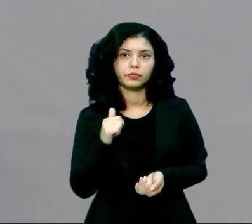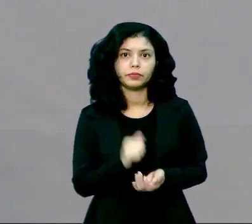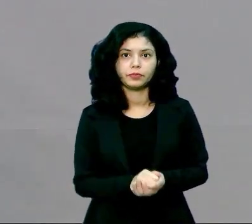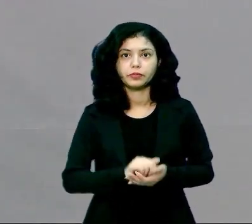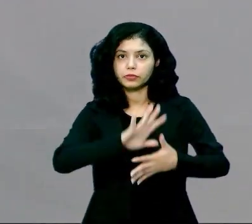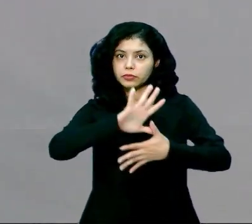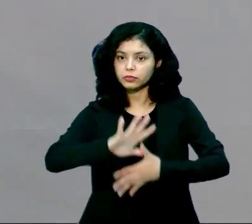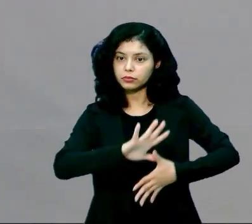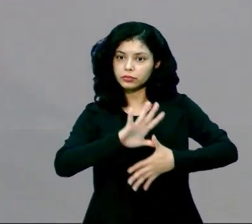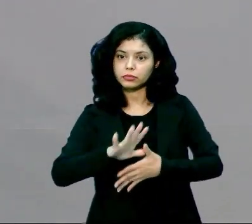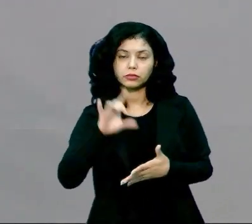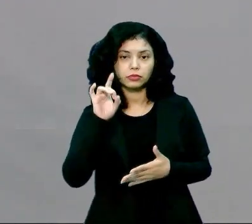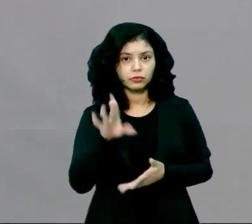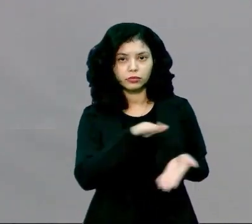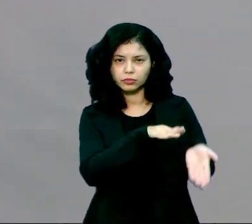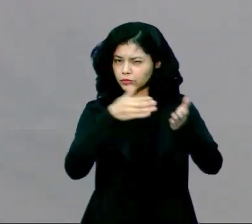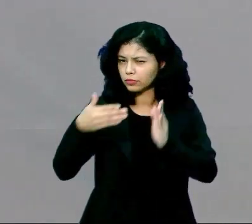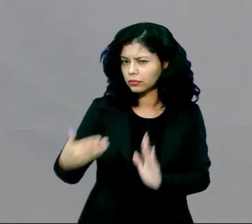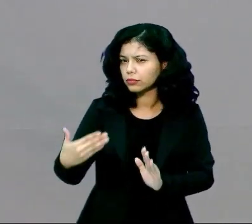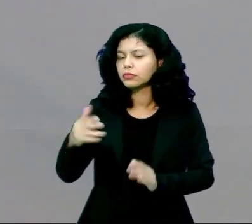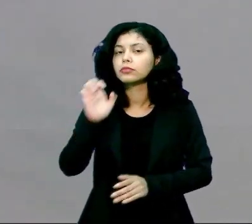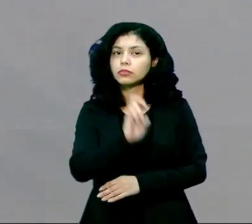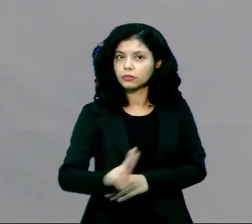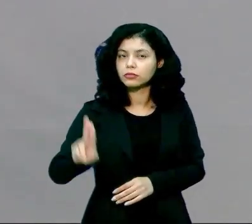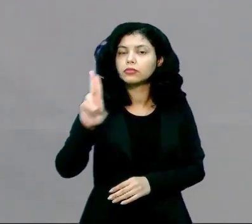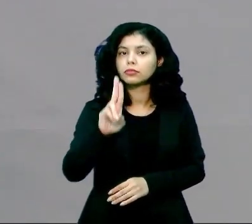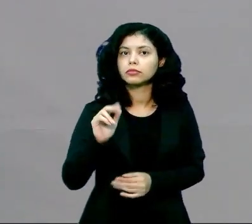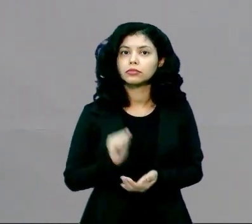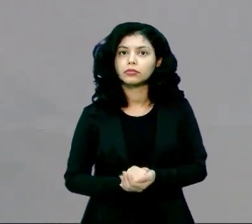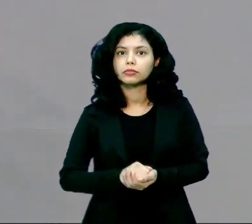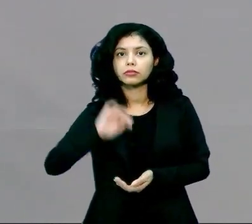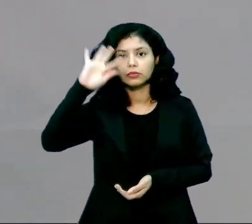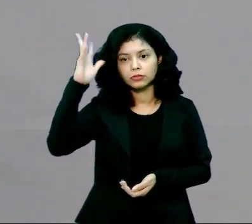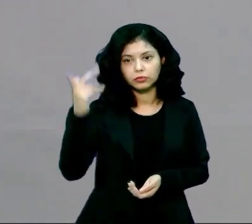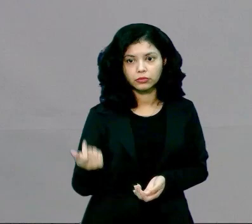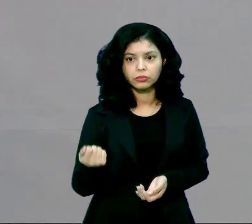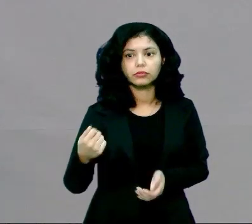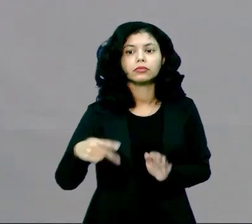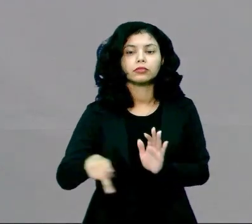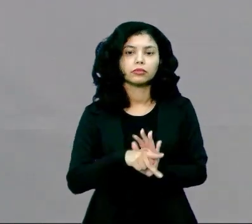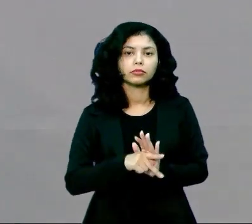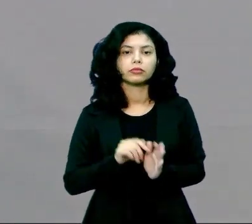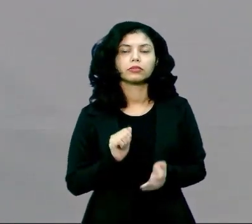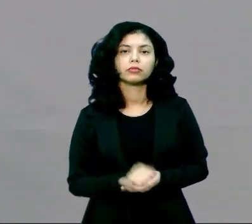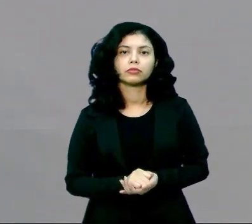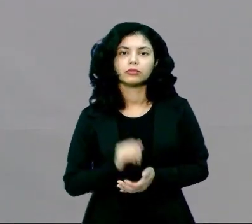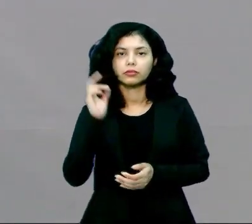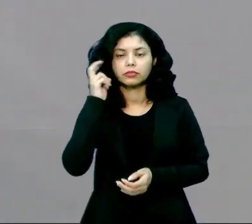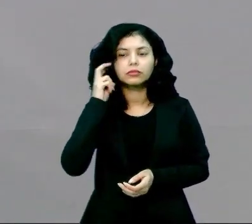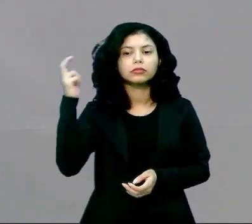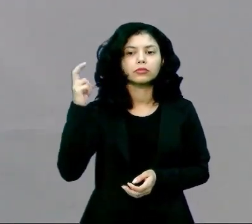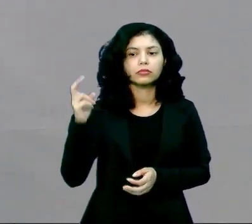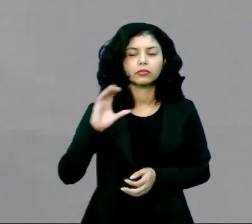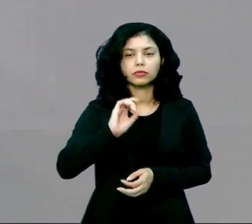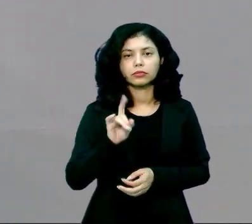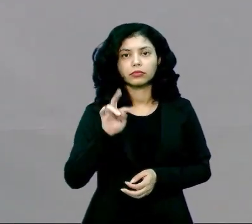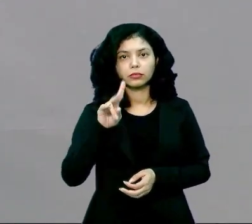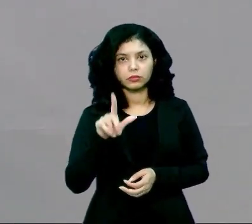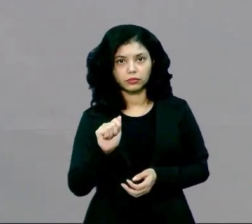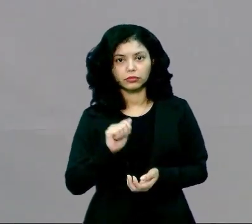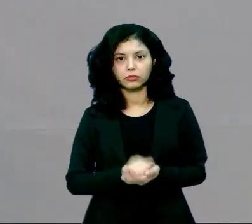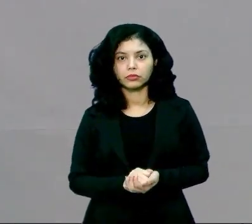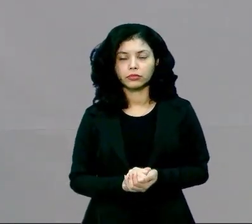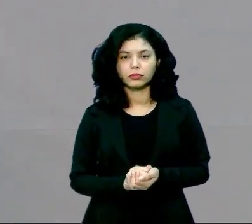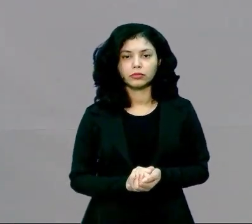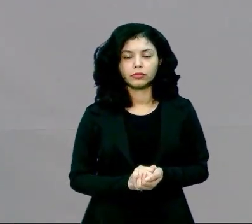a América, somente ali parte da Europa, né, a África, pertenceria à cultura ocidental, né? A maioria